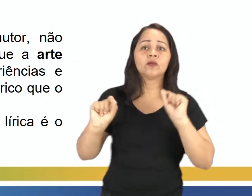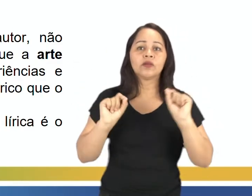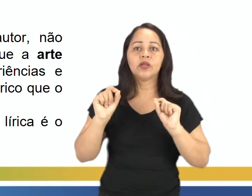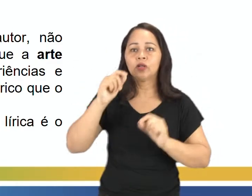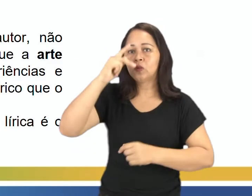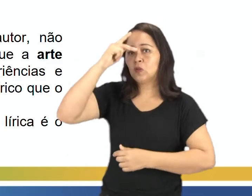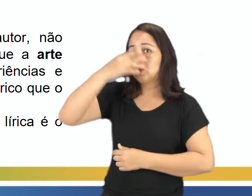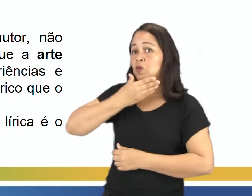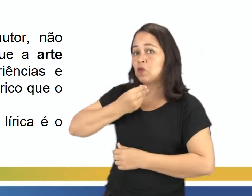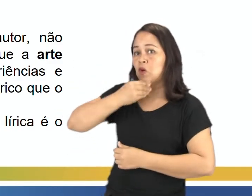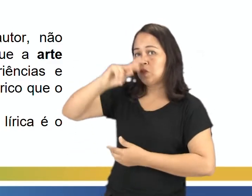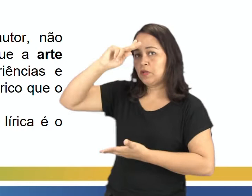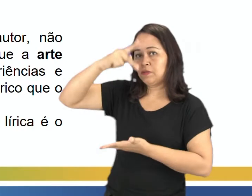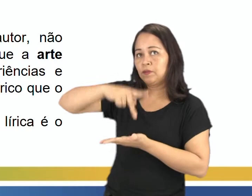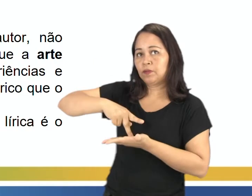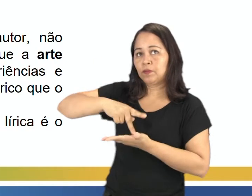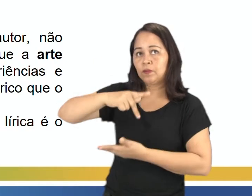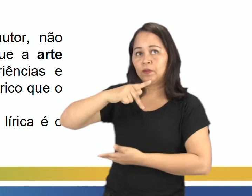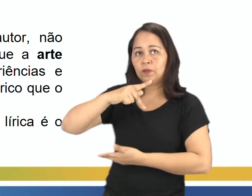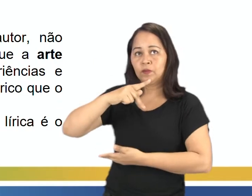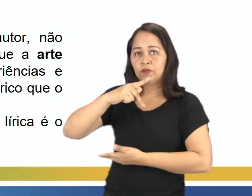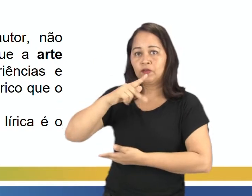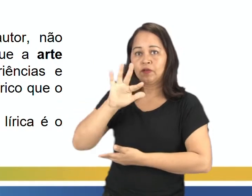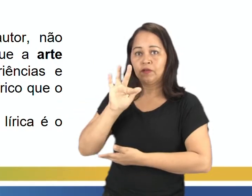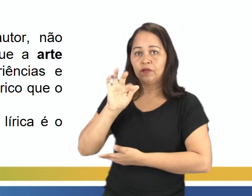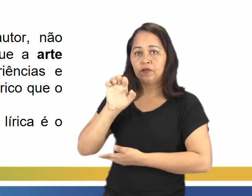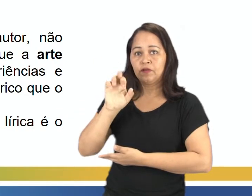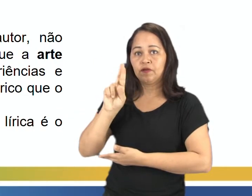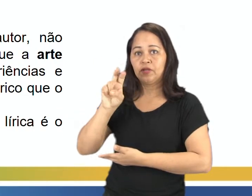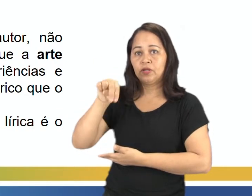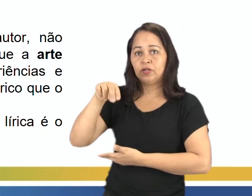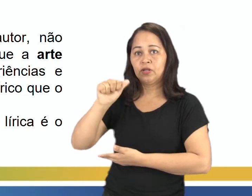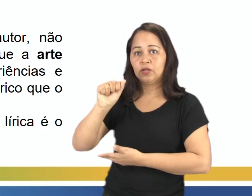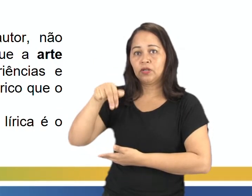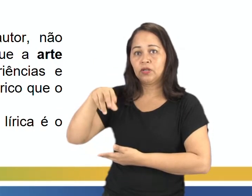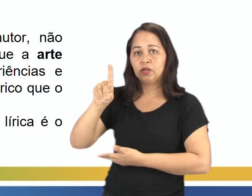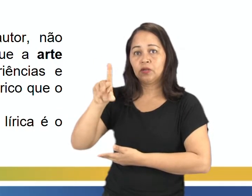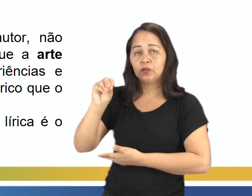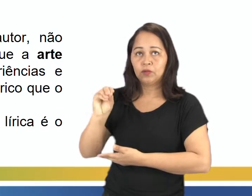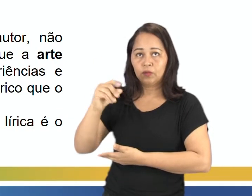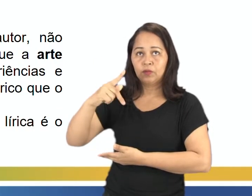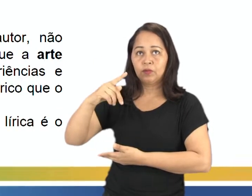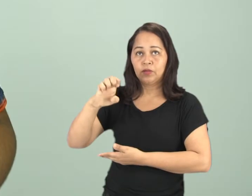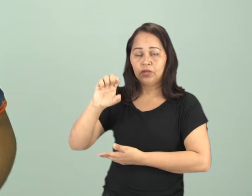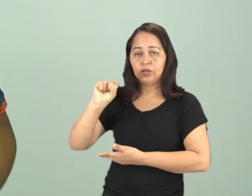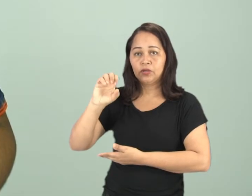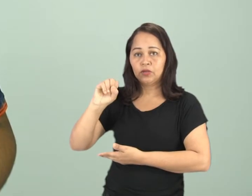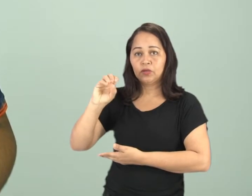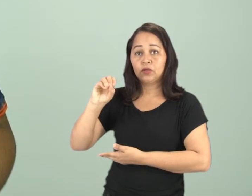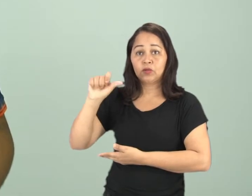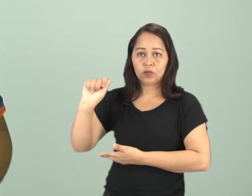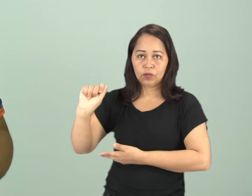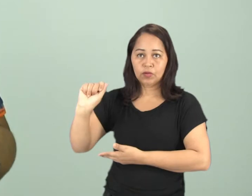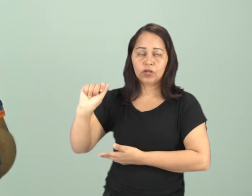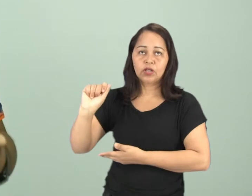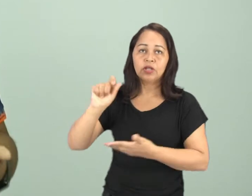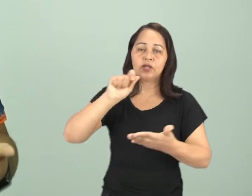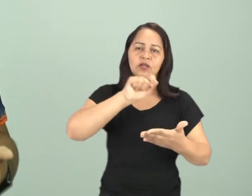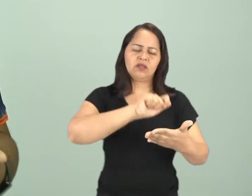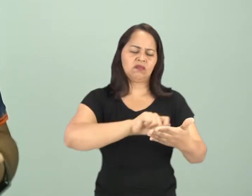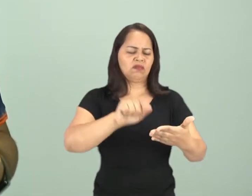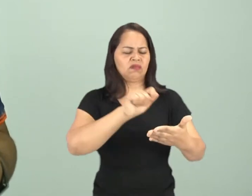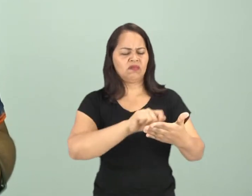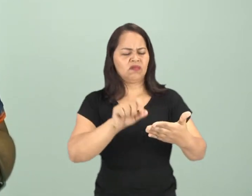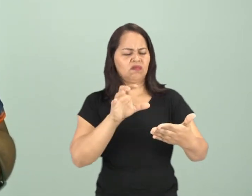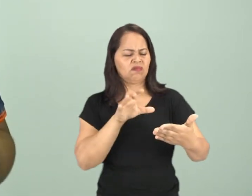que o texto traz, ele não corresponde exatamente àquilo que foi escrito. Tá? Não significa o